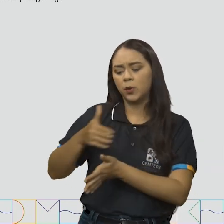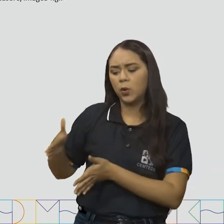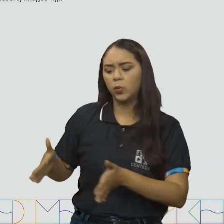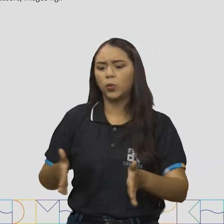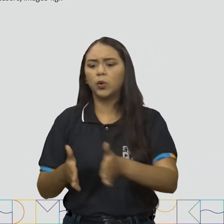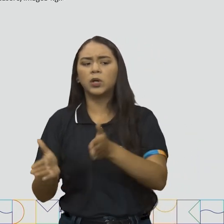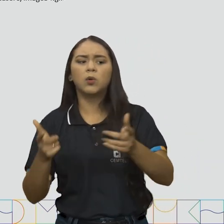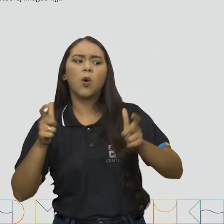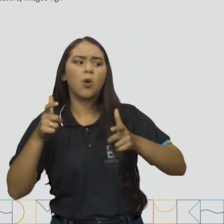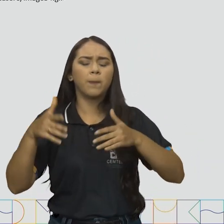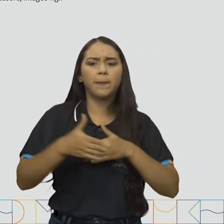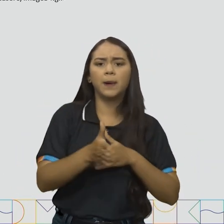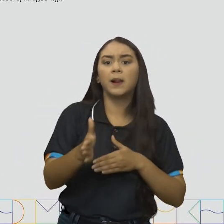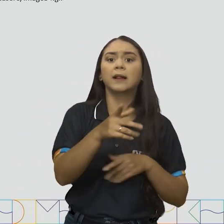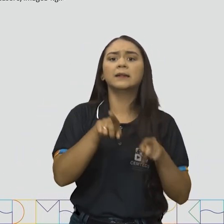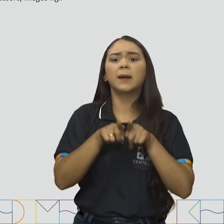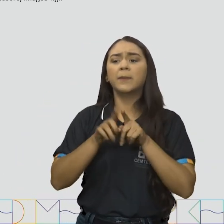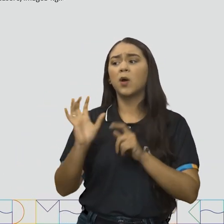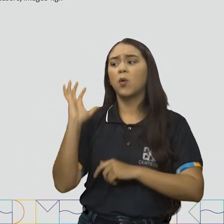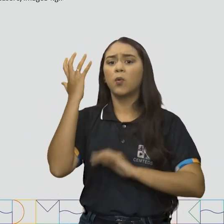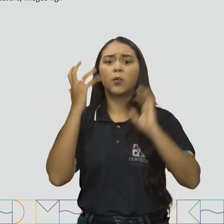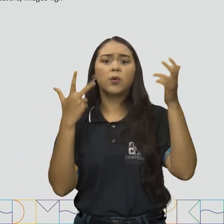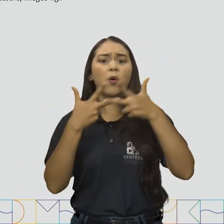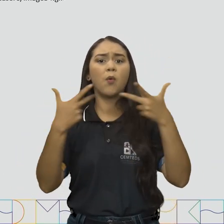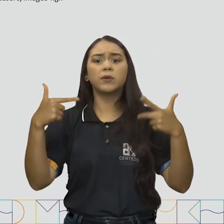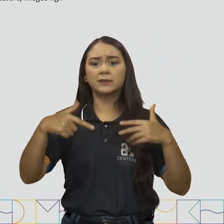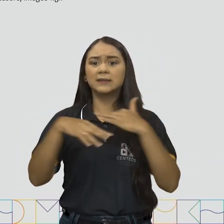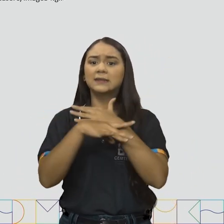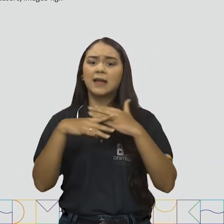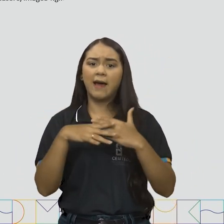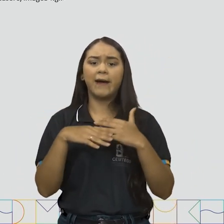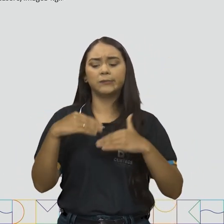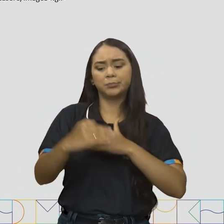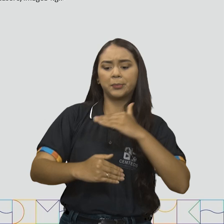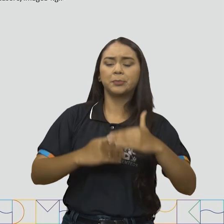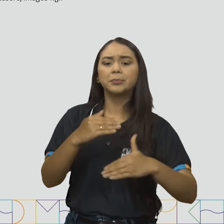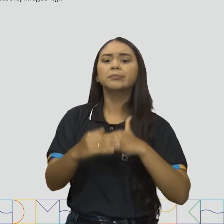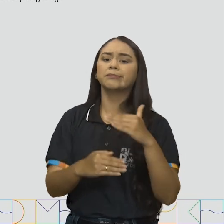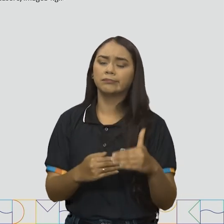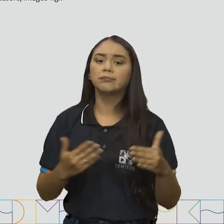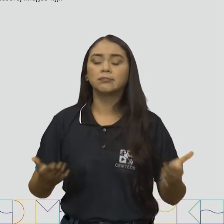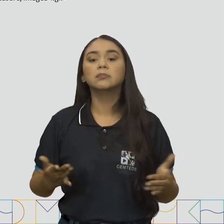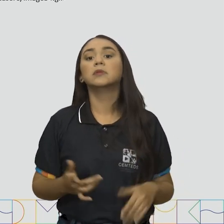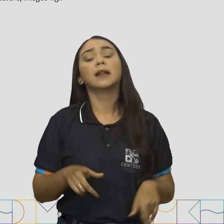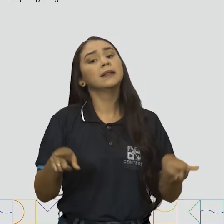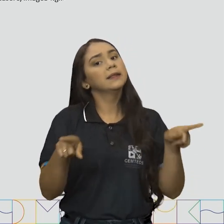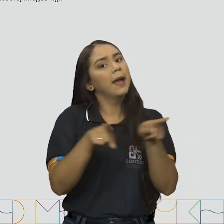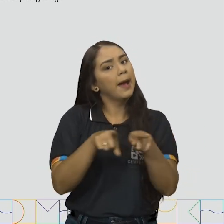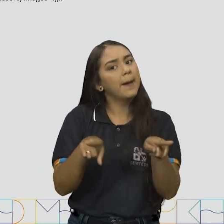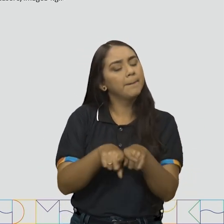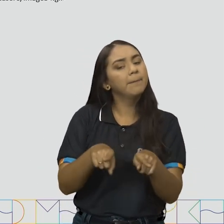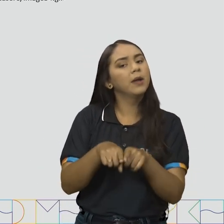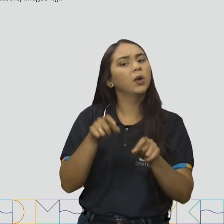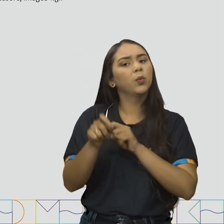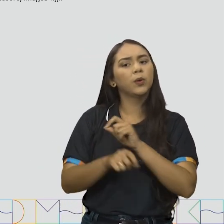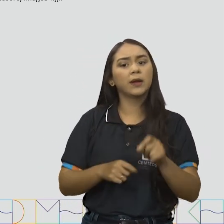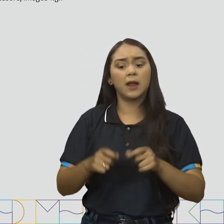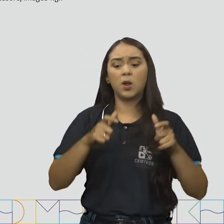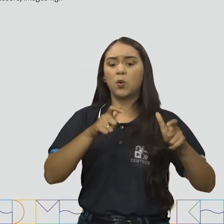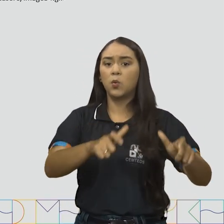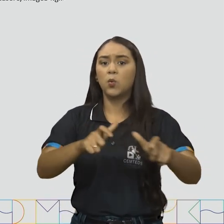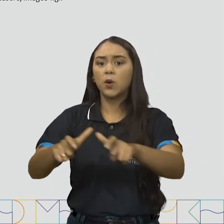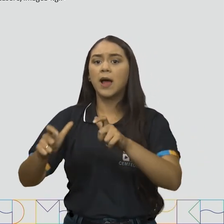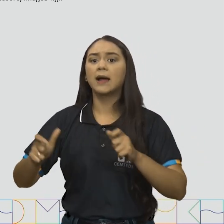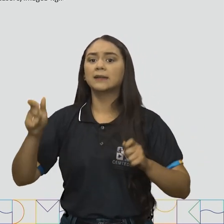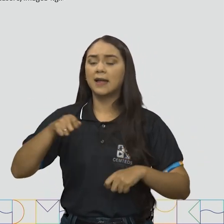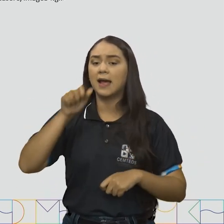rio ou ainda conhecer as transformações ocorridas em uma cidade, com o passar do tempo, por exemplo. Também vimos que os espaços reais